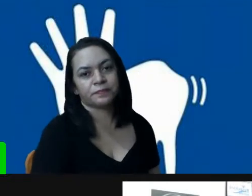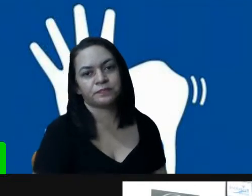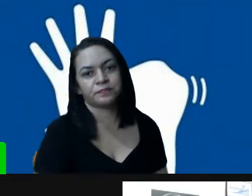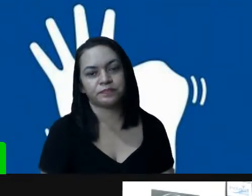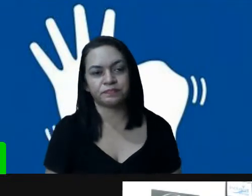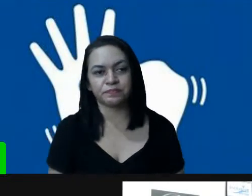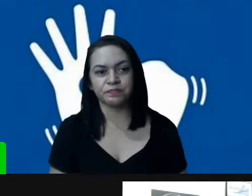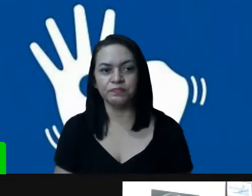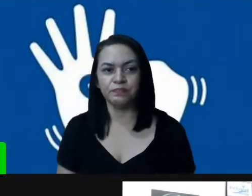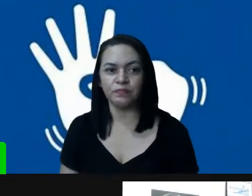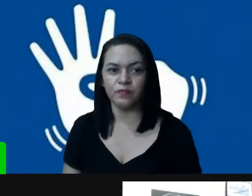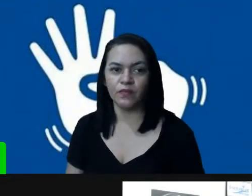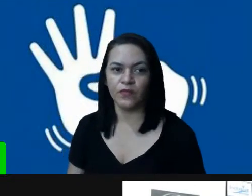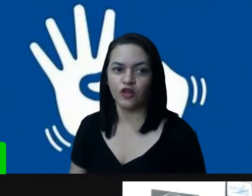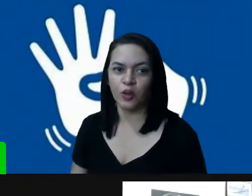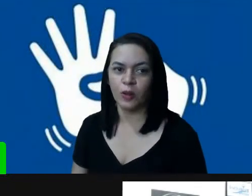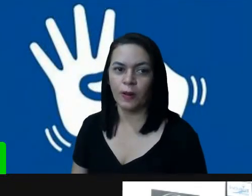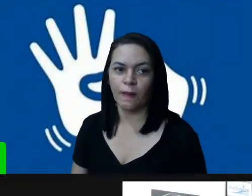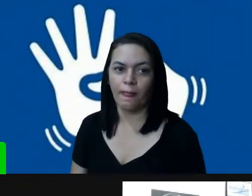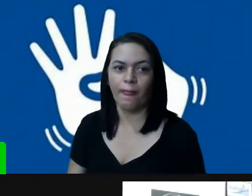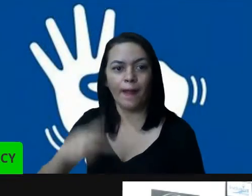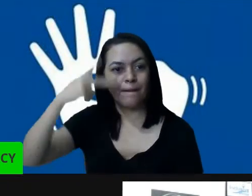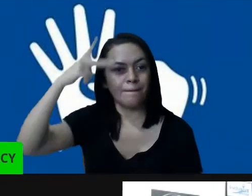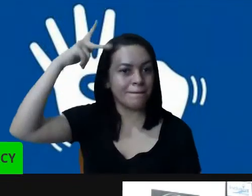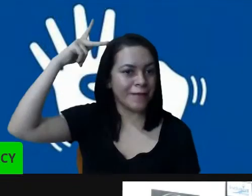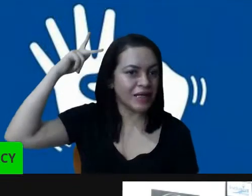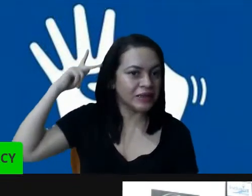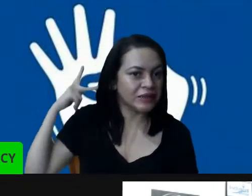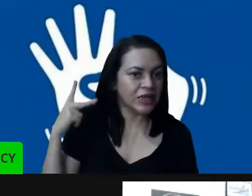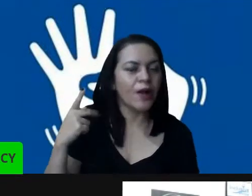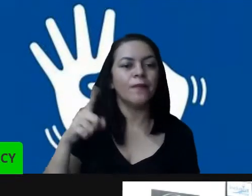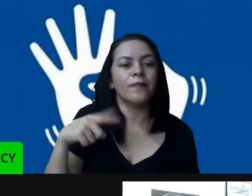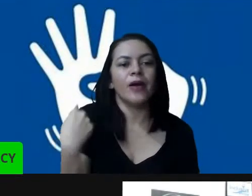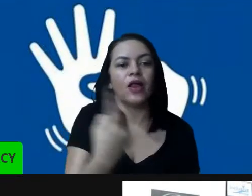Tá. Pajama, a gente